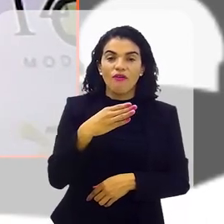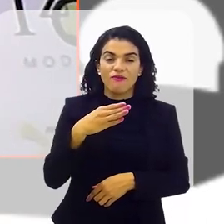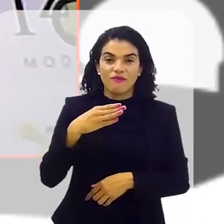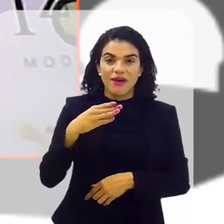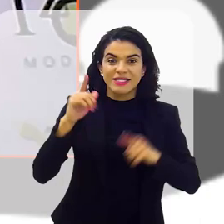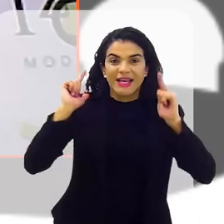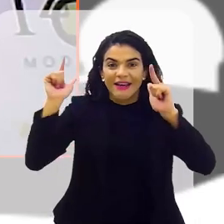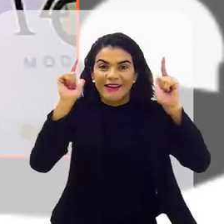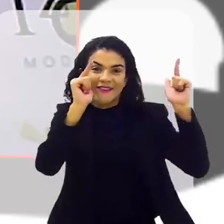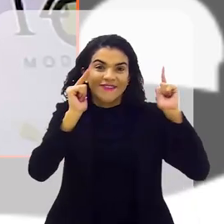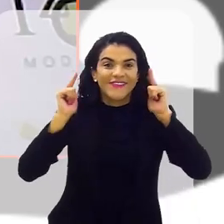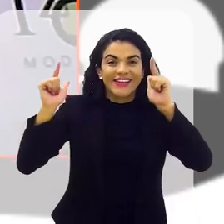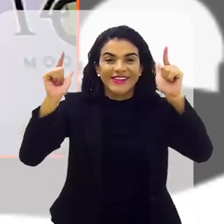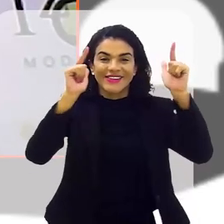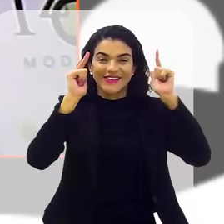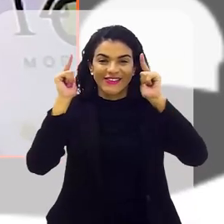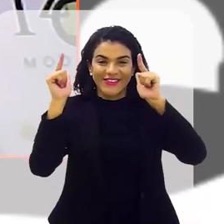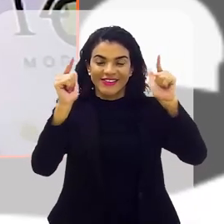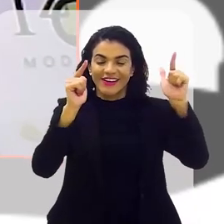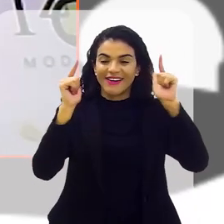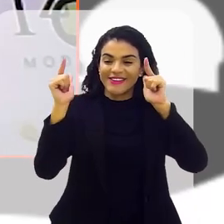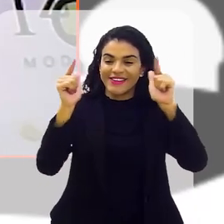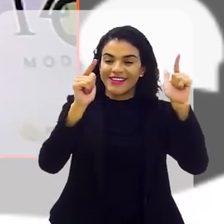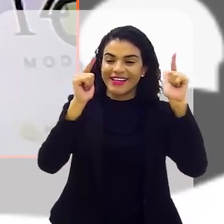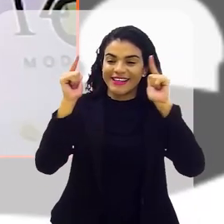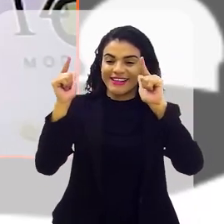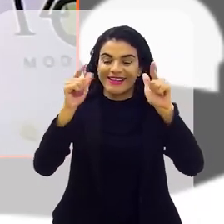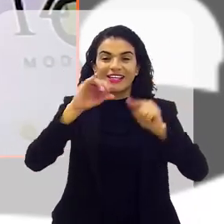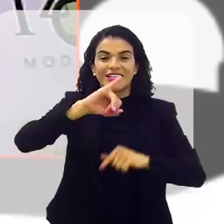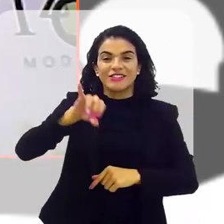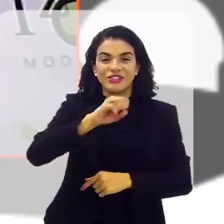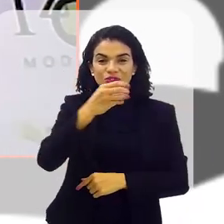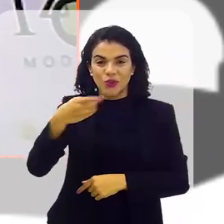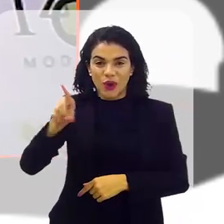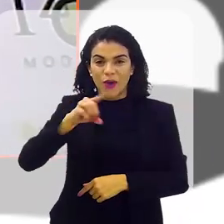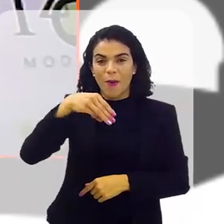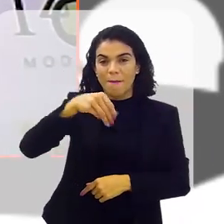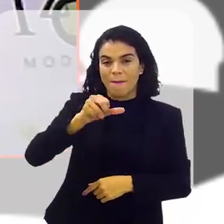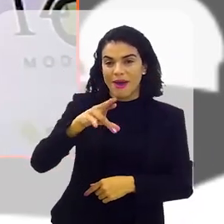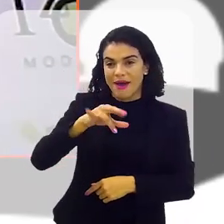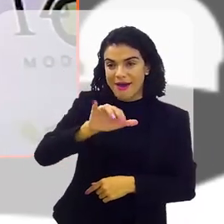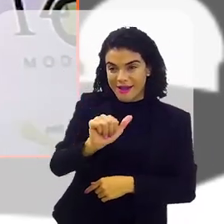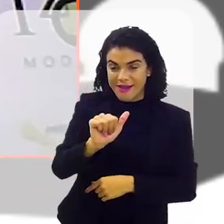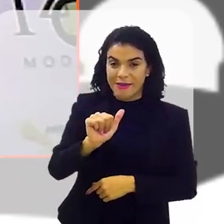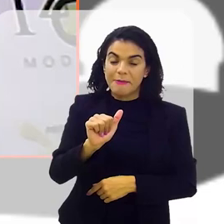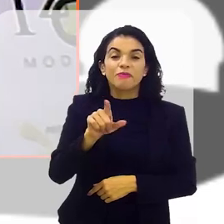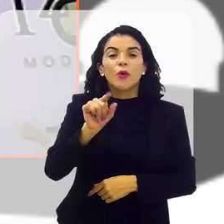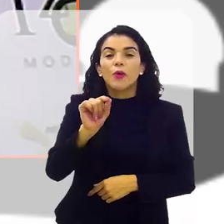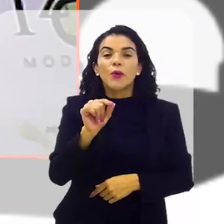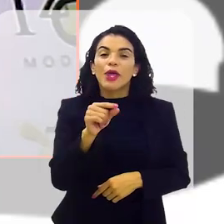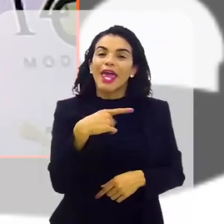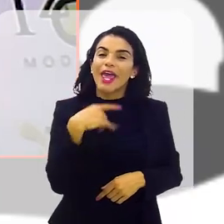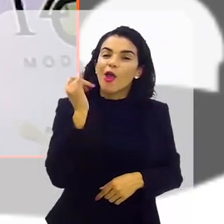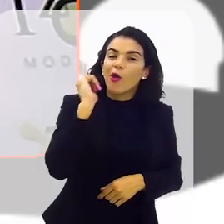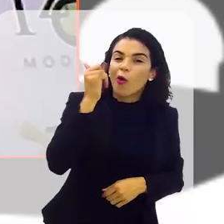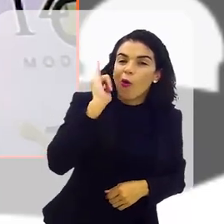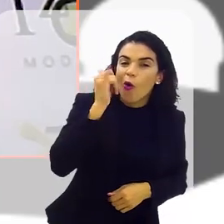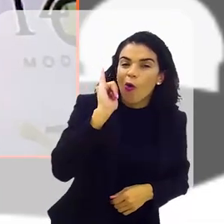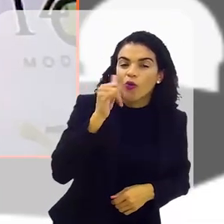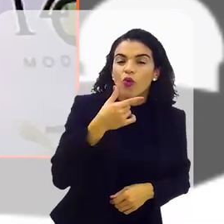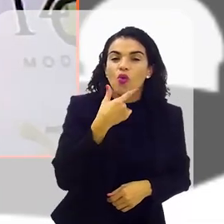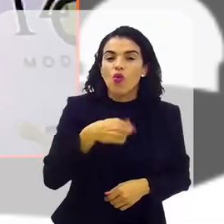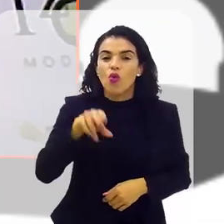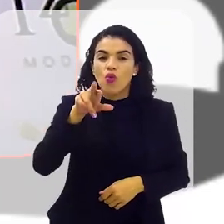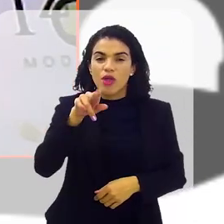que é um infantil que a na luta vários está no elenco que é texto meu baseado no conto dos